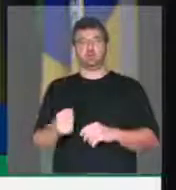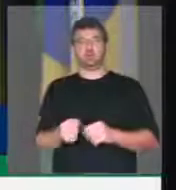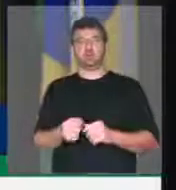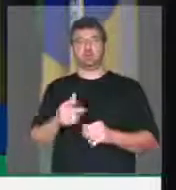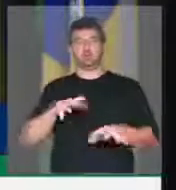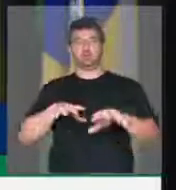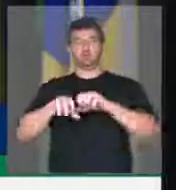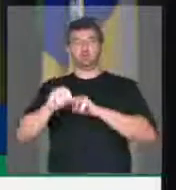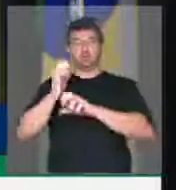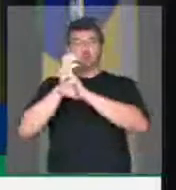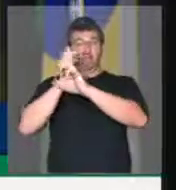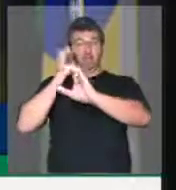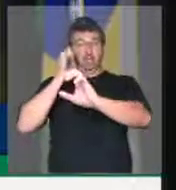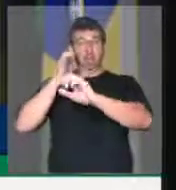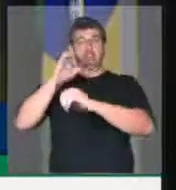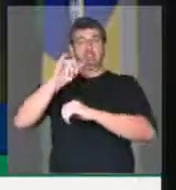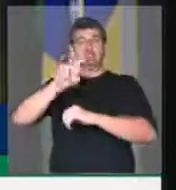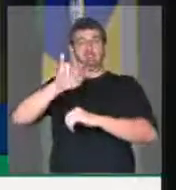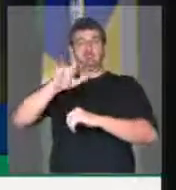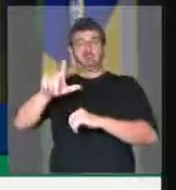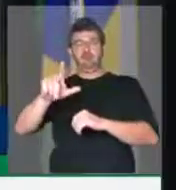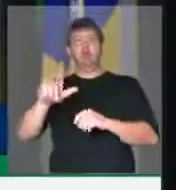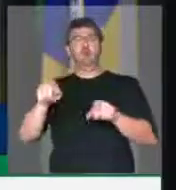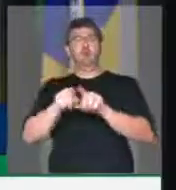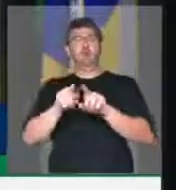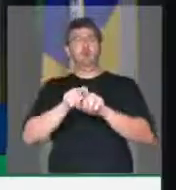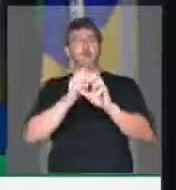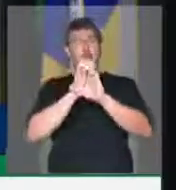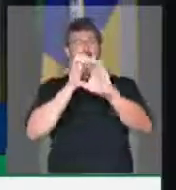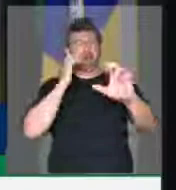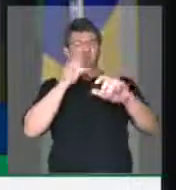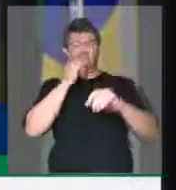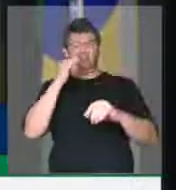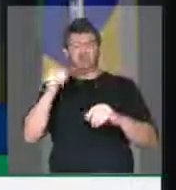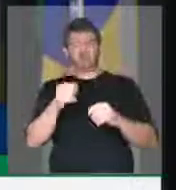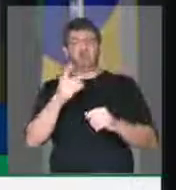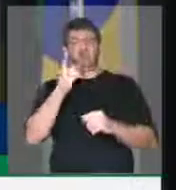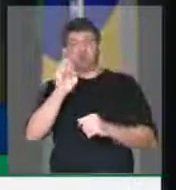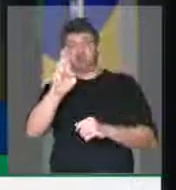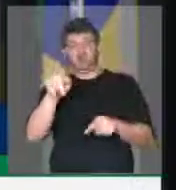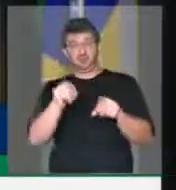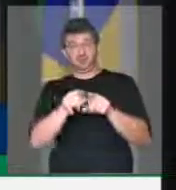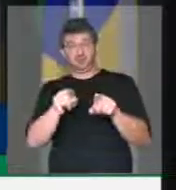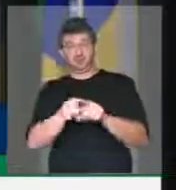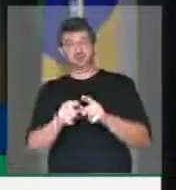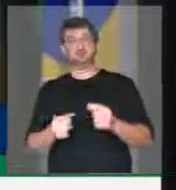diplomada em engenharia civil, engenharia elétrica, no Rio Grande do Sul, doutorada também